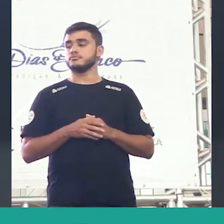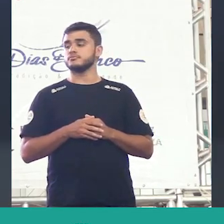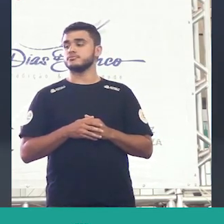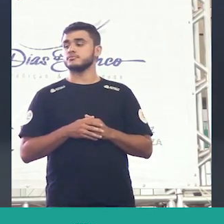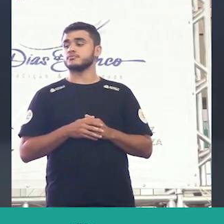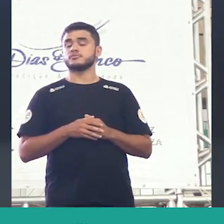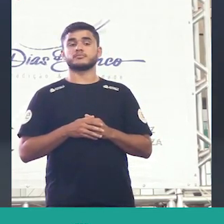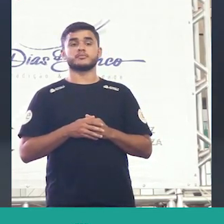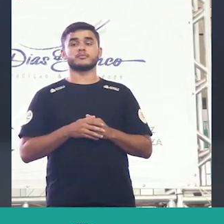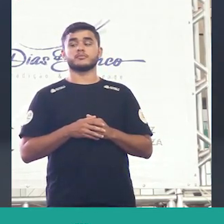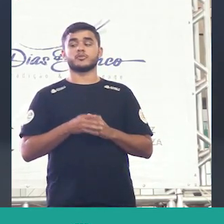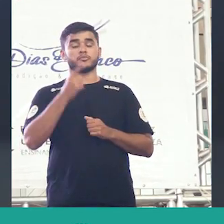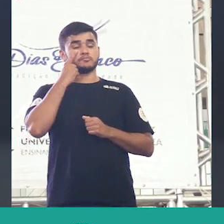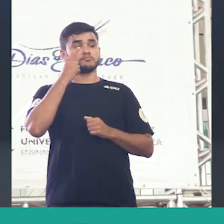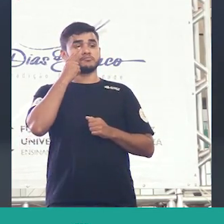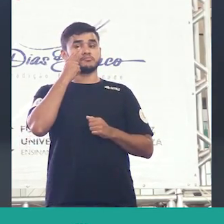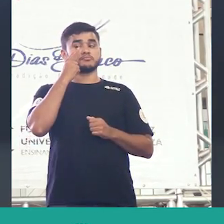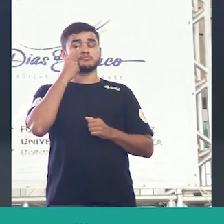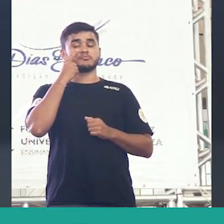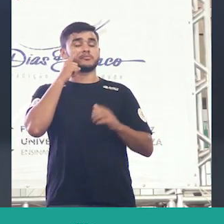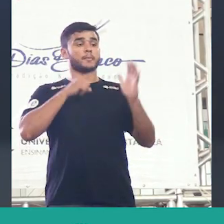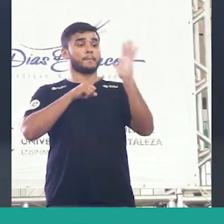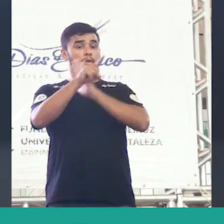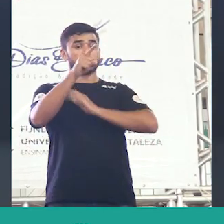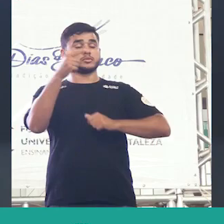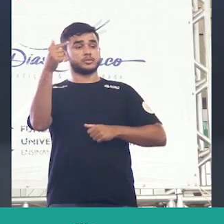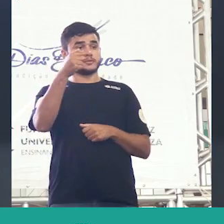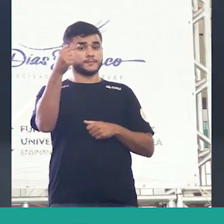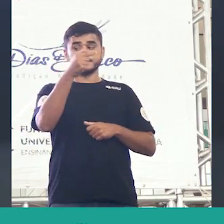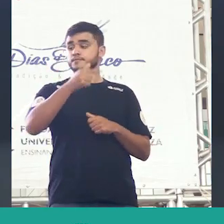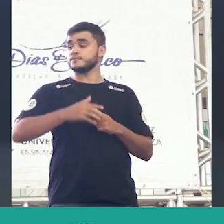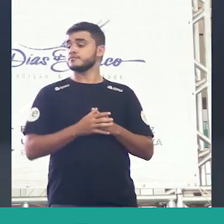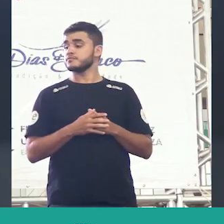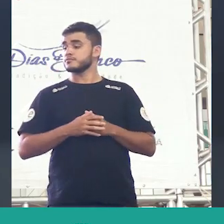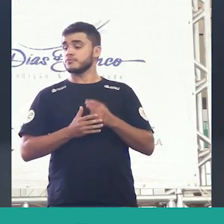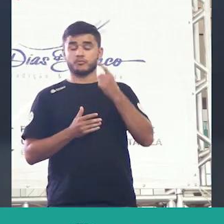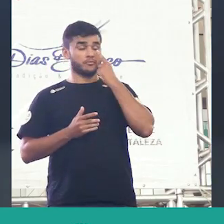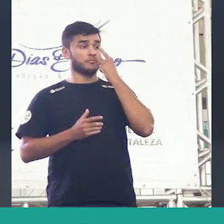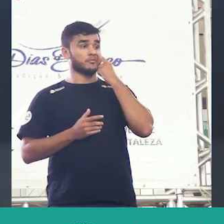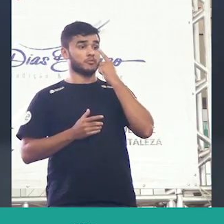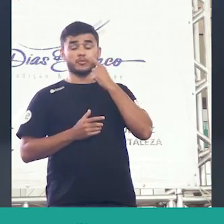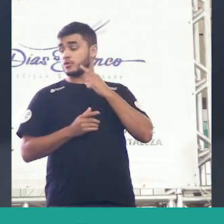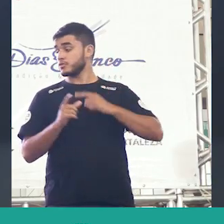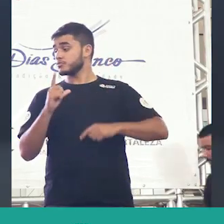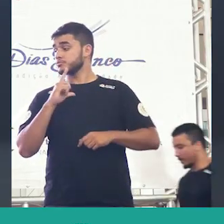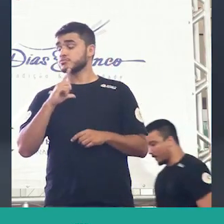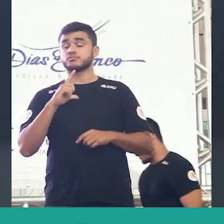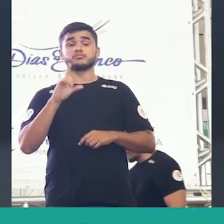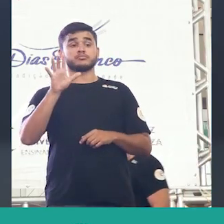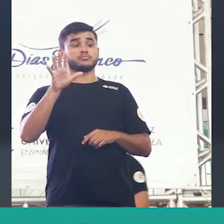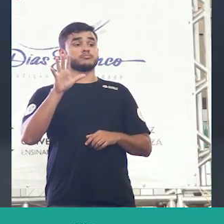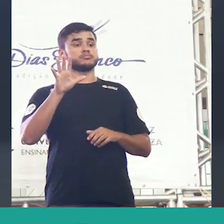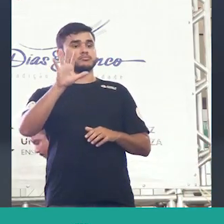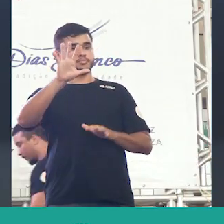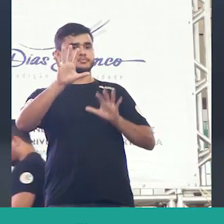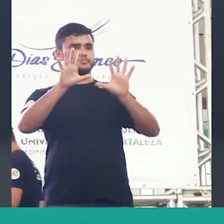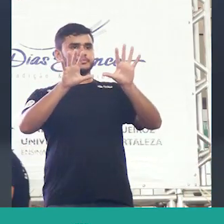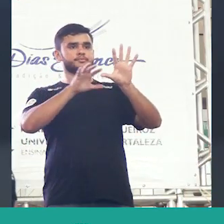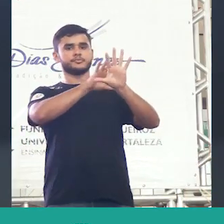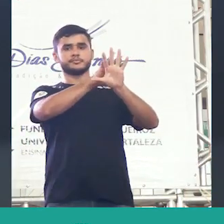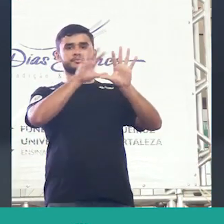atenção. Olha essa questão 7 aí. Vocês estão vendo duas mãos